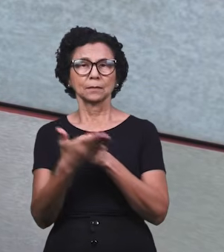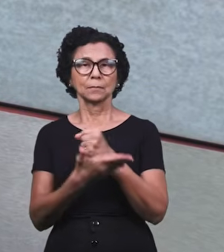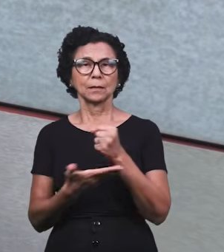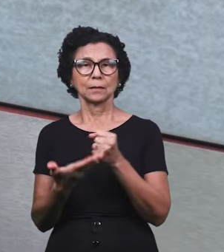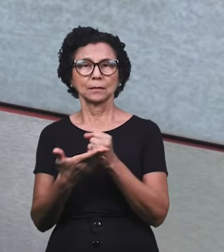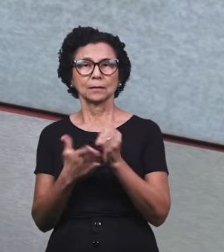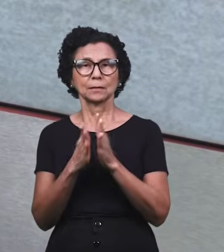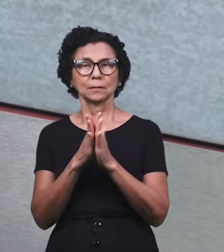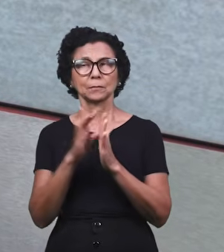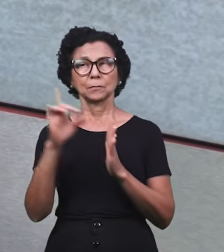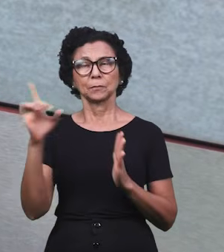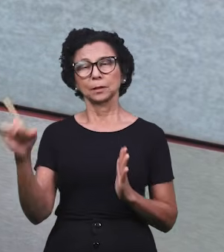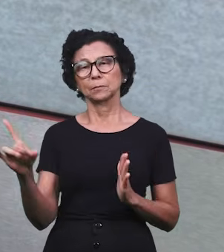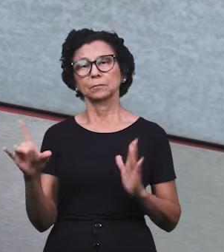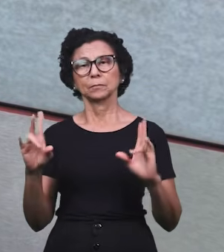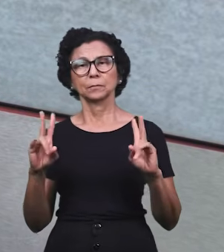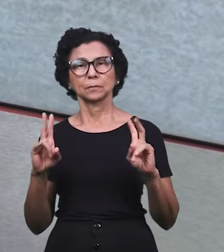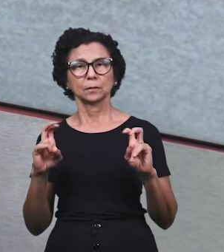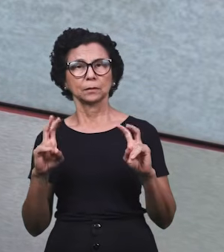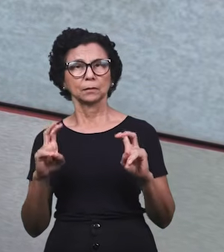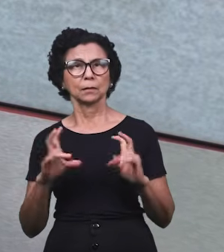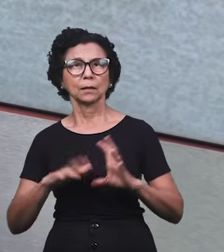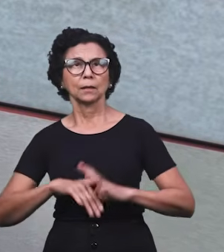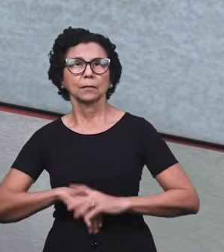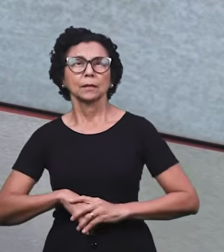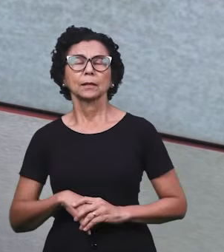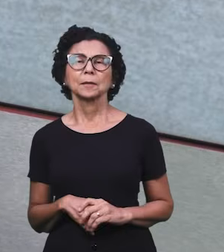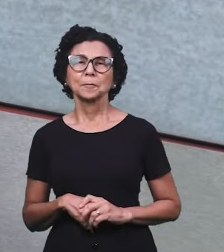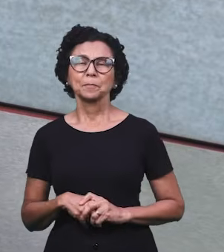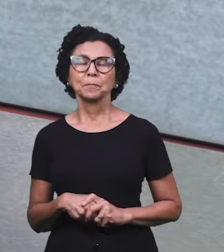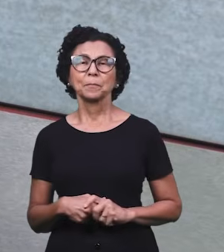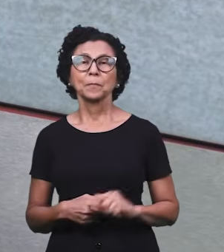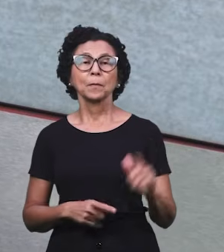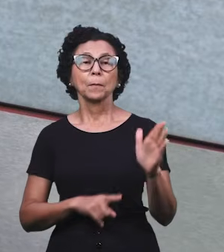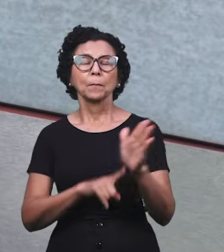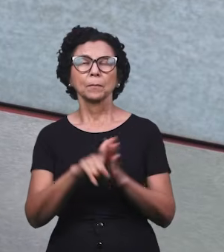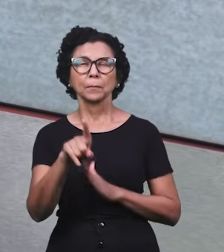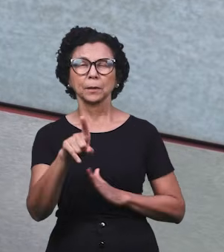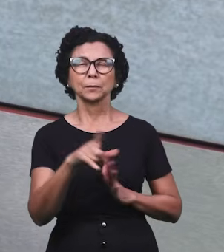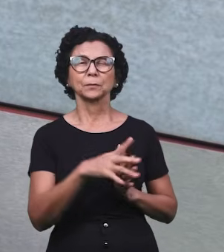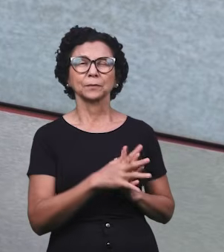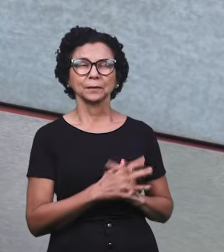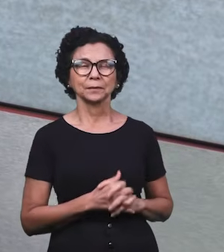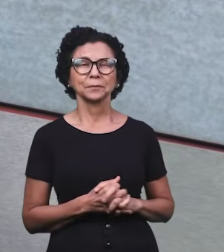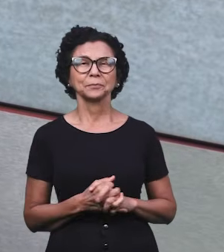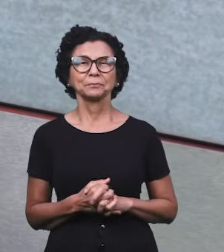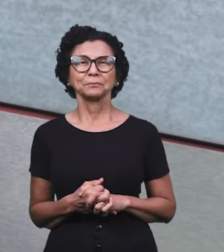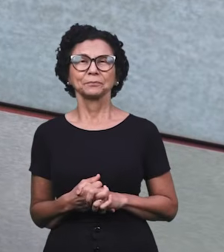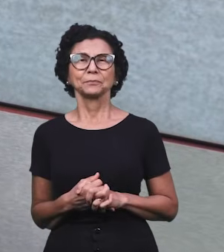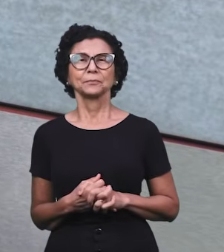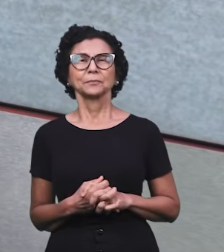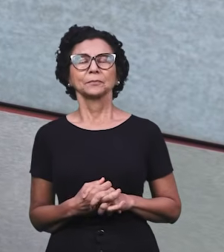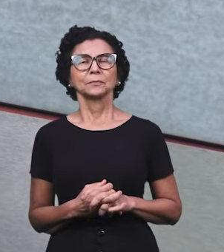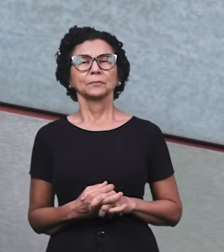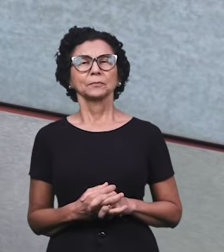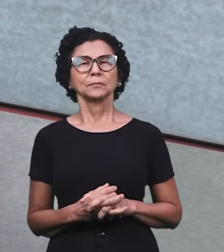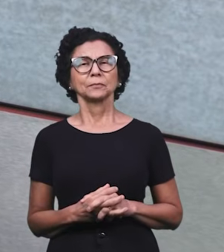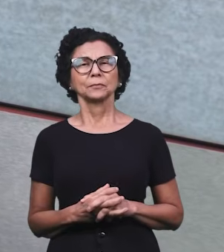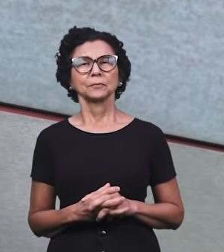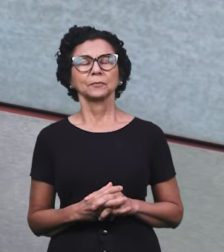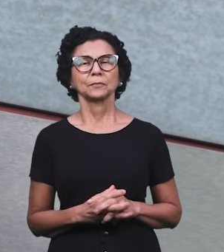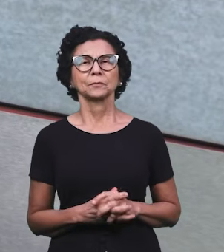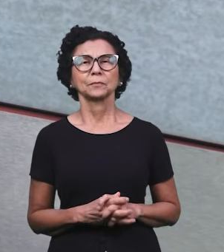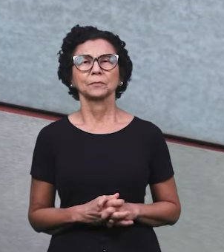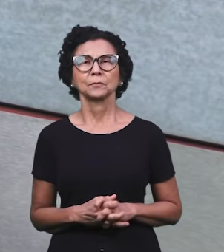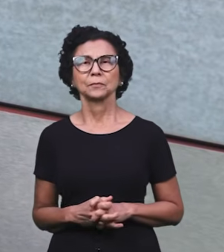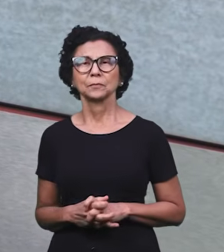Bíblia. E esse tema, ele está na forma de uma pergunta. A pergunta é a seguinte, observe bem. Devemos fazer